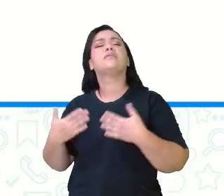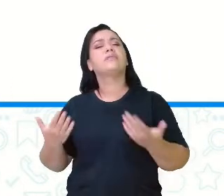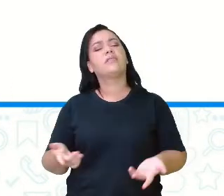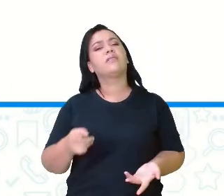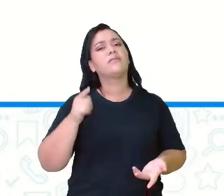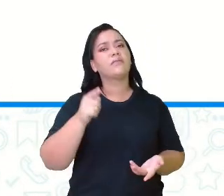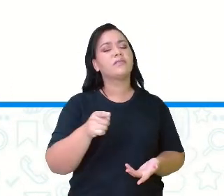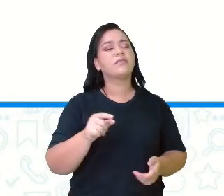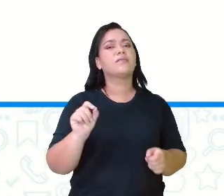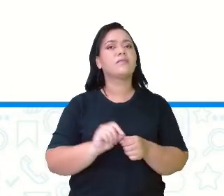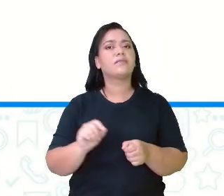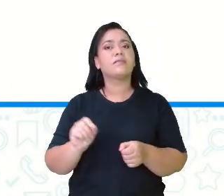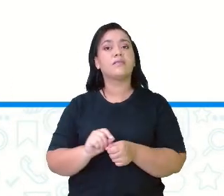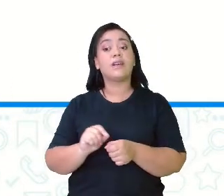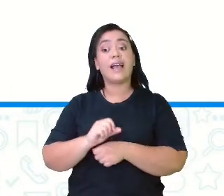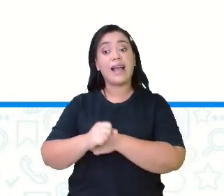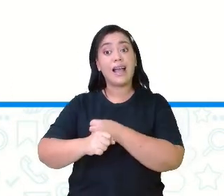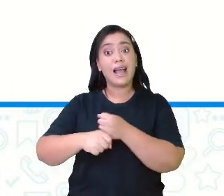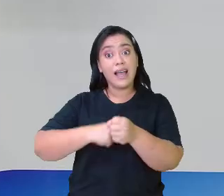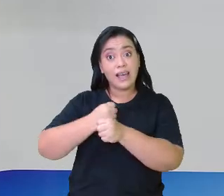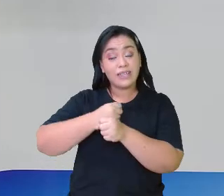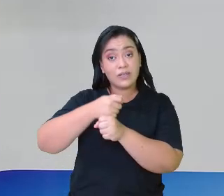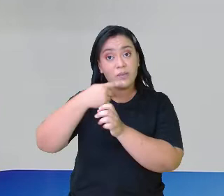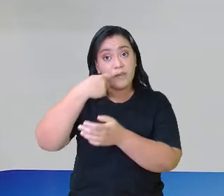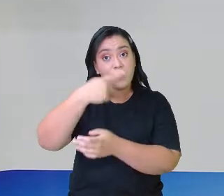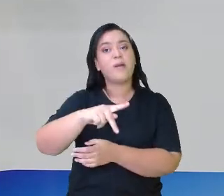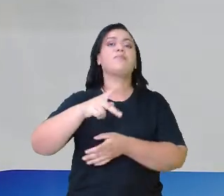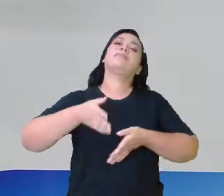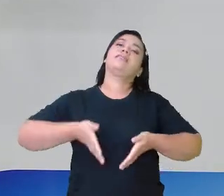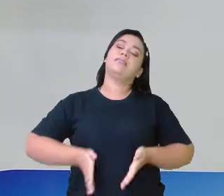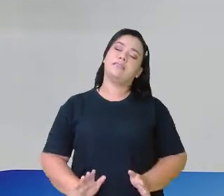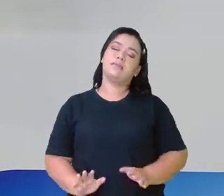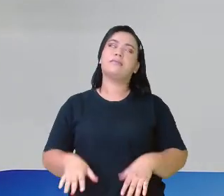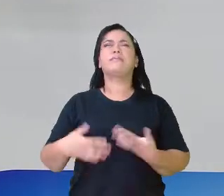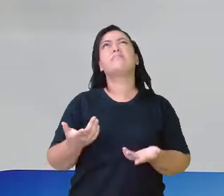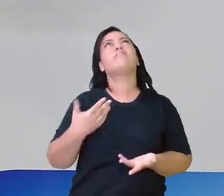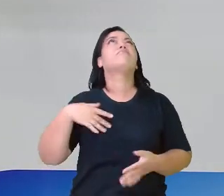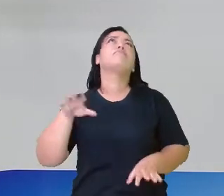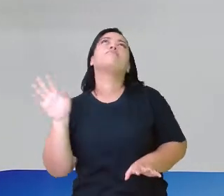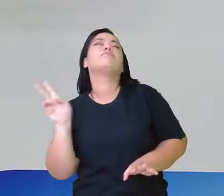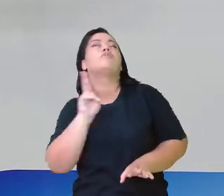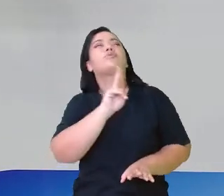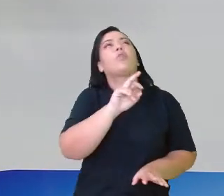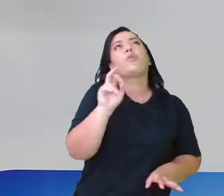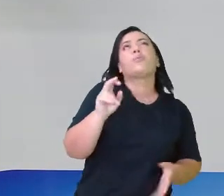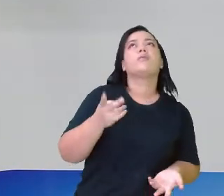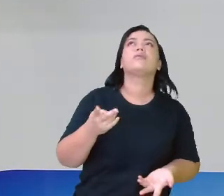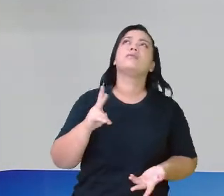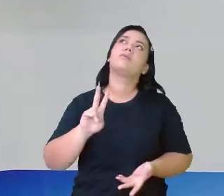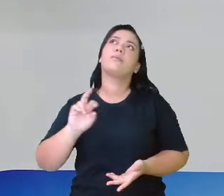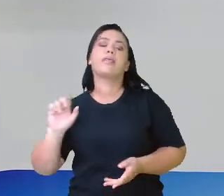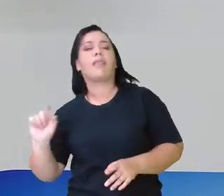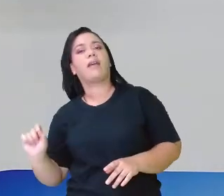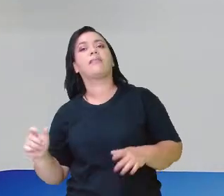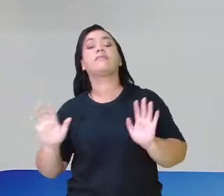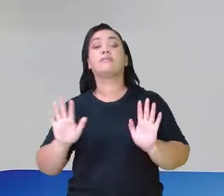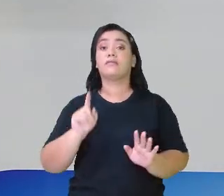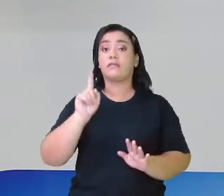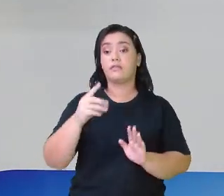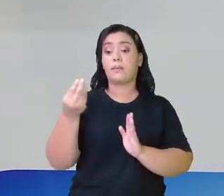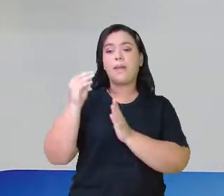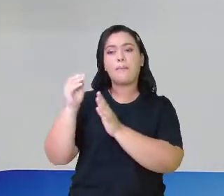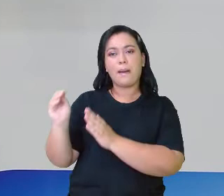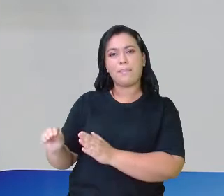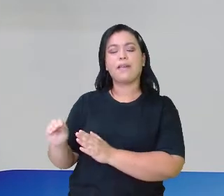era para vocês fazerem com o ano do seu nascimento, né? Se você nasceu em 1000, 2000, não sei o quê, você ia colocar ali,